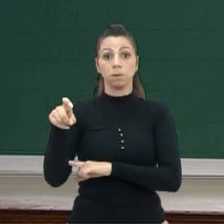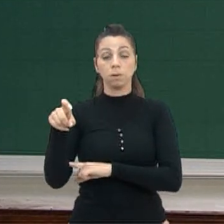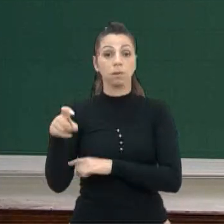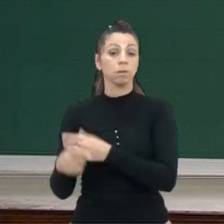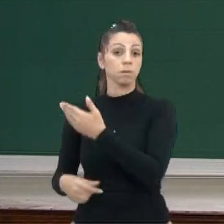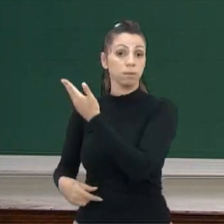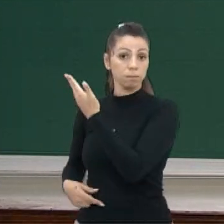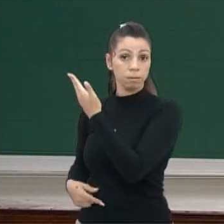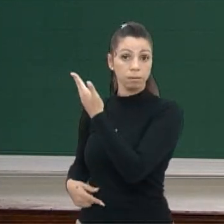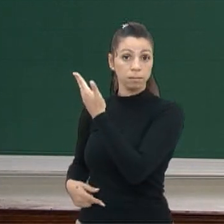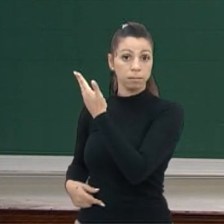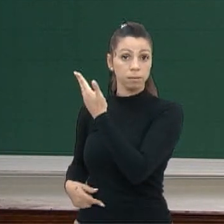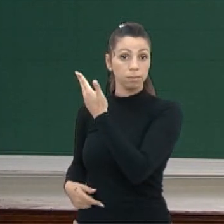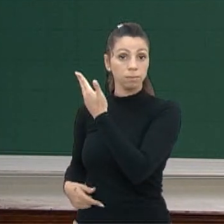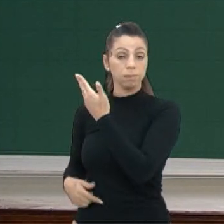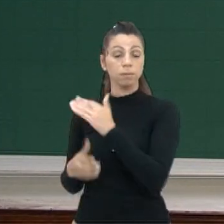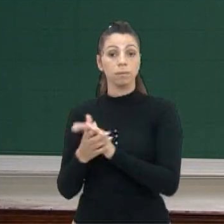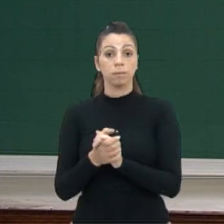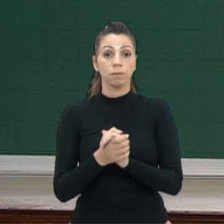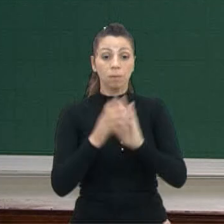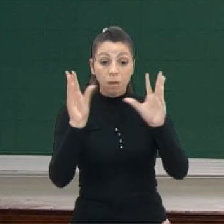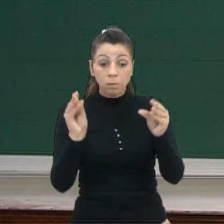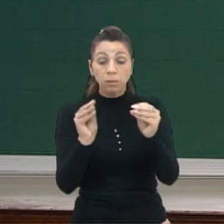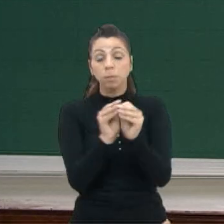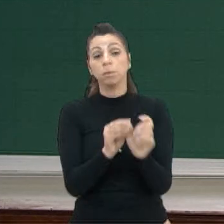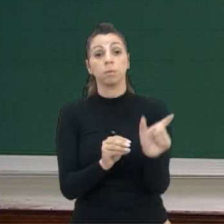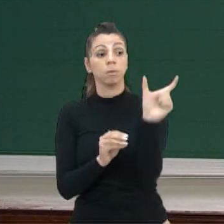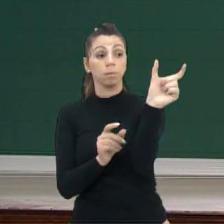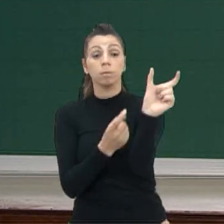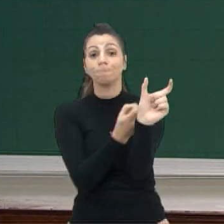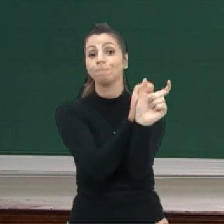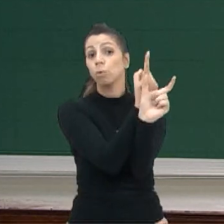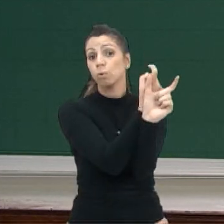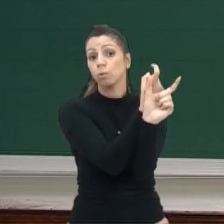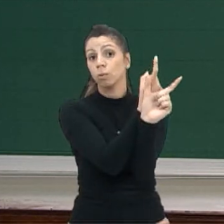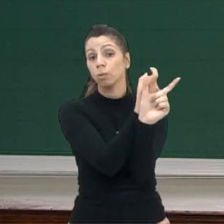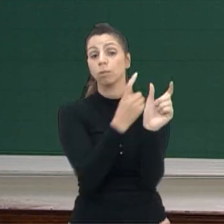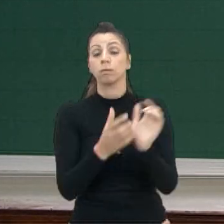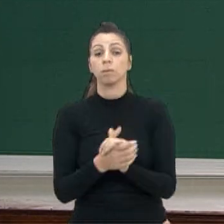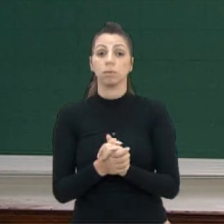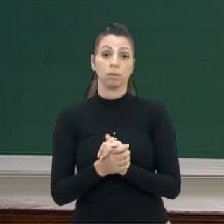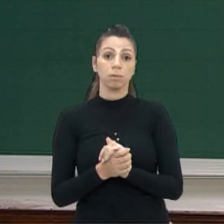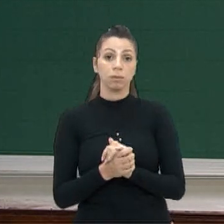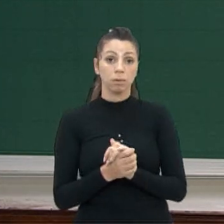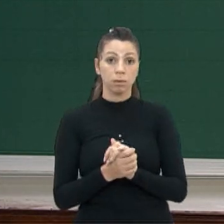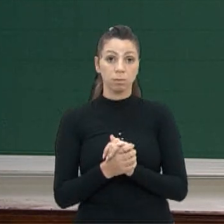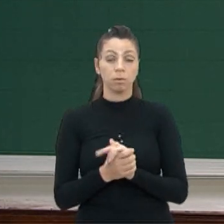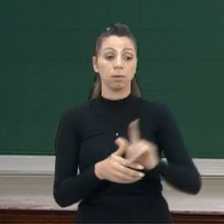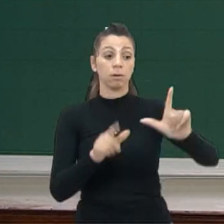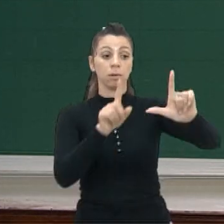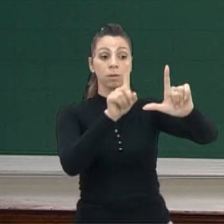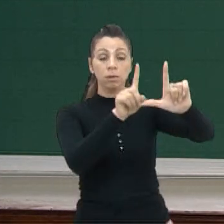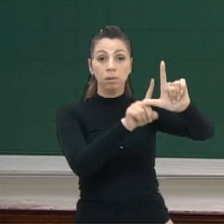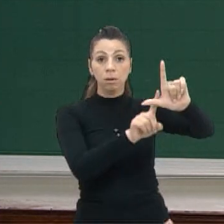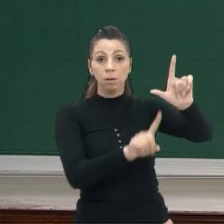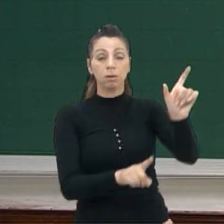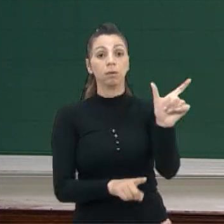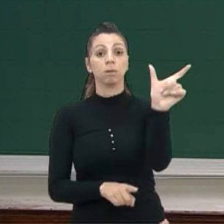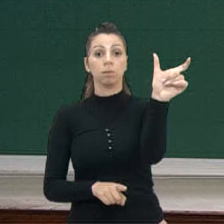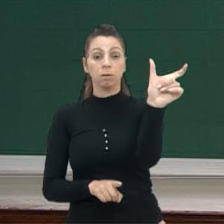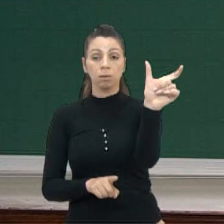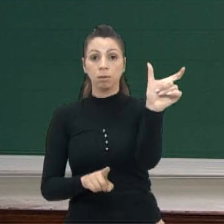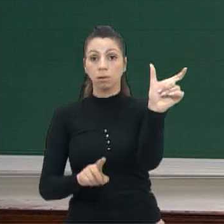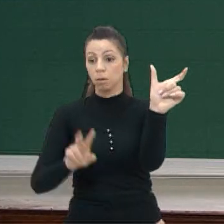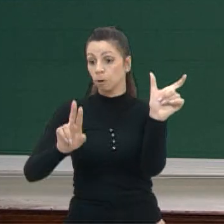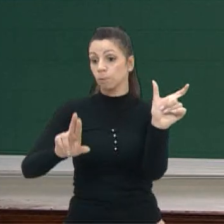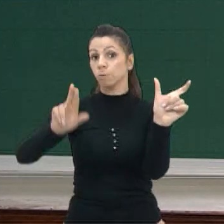nesse exemplo, que não me permite ter um único monômio para representar a situação, é que a parte literal dos monômios são